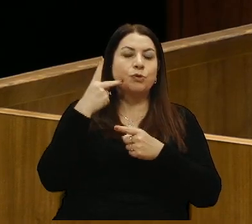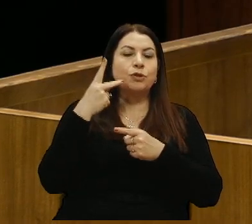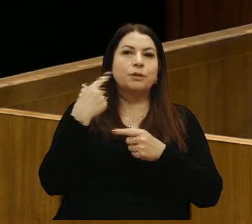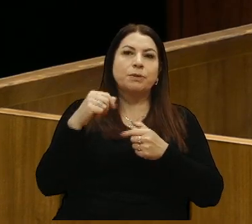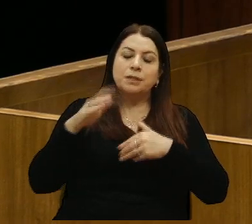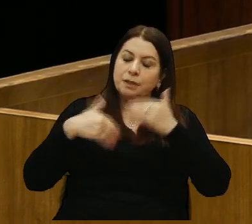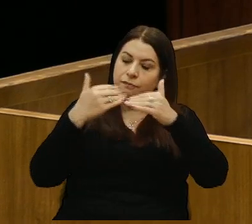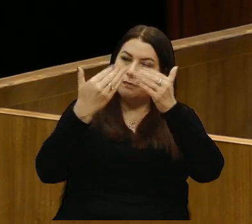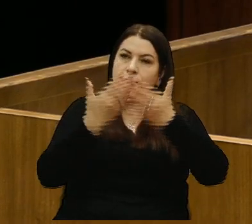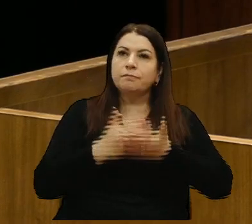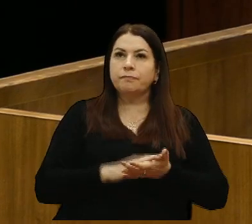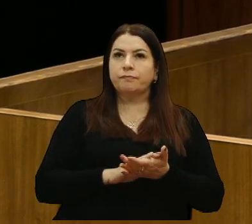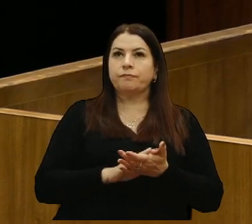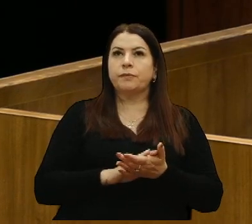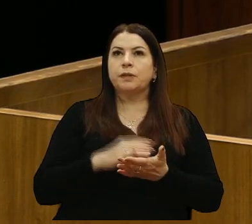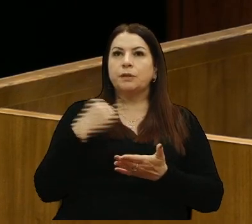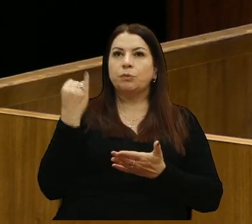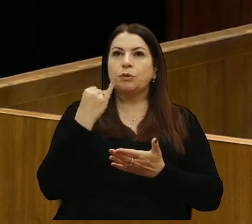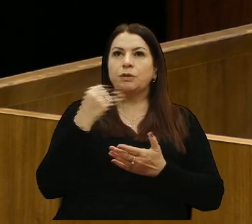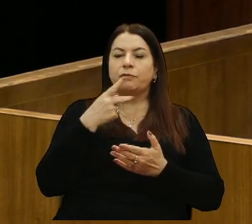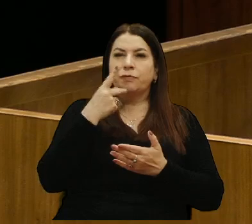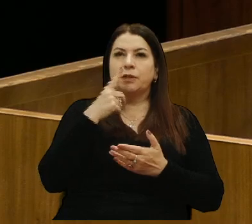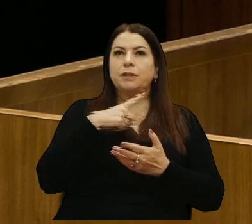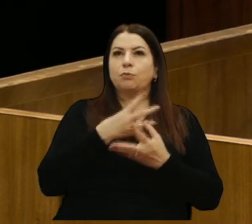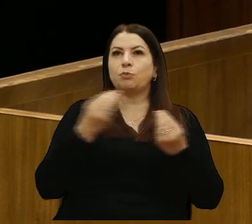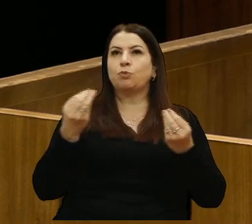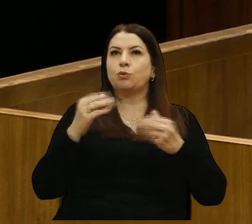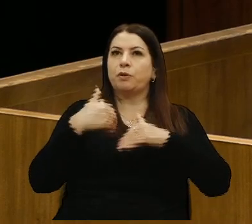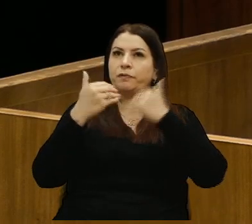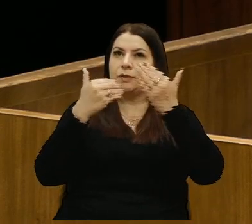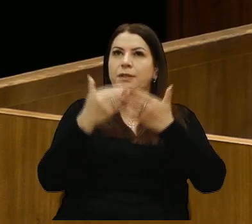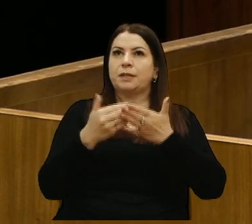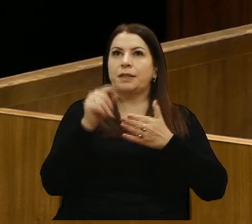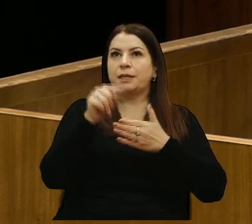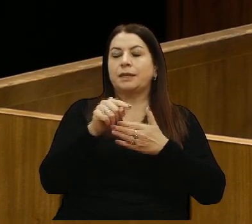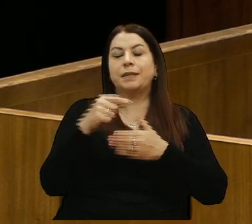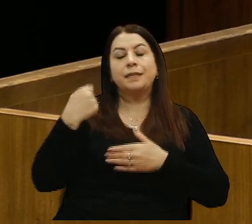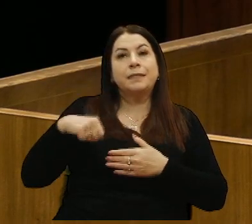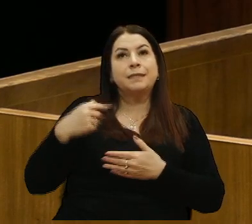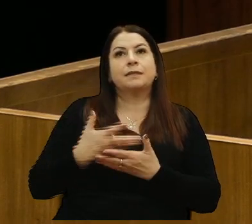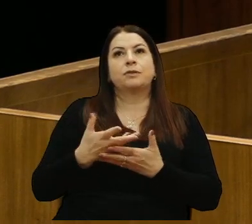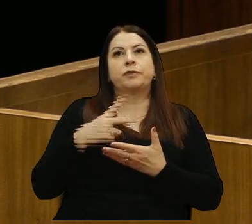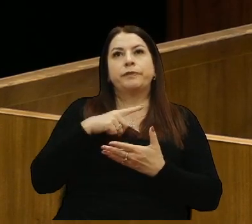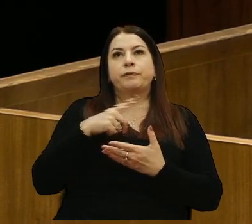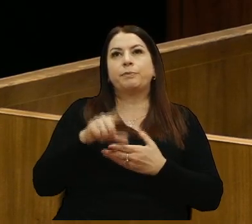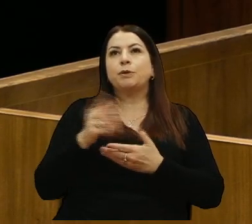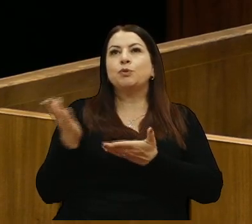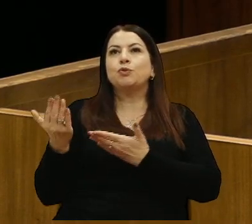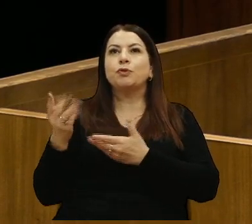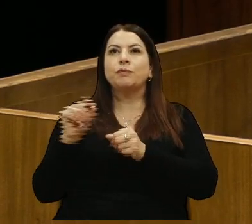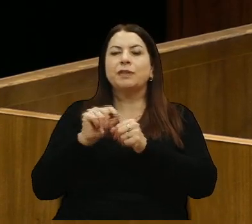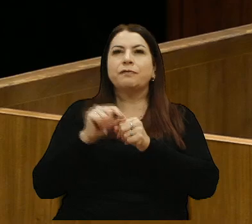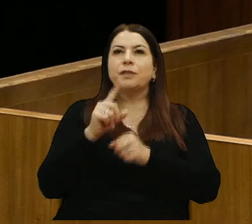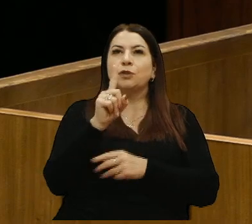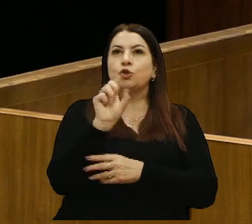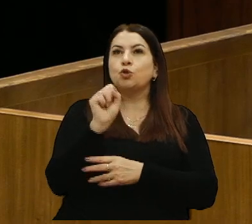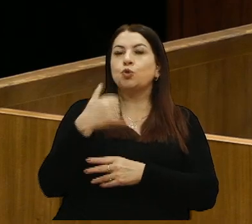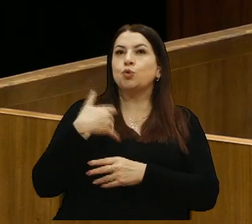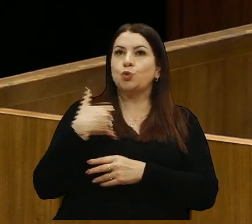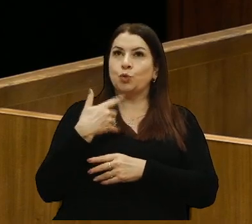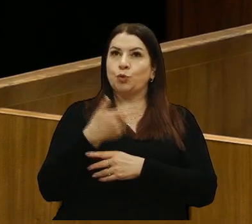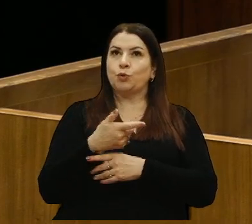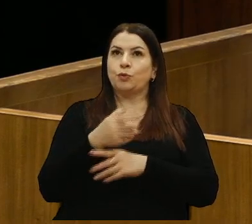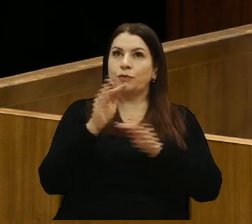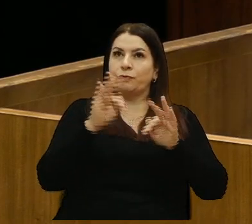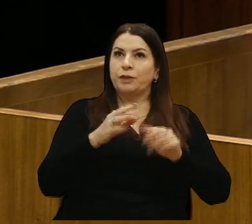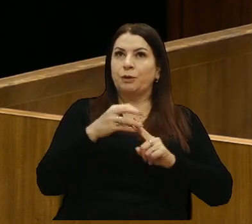precisam avançar. É importante dizer que temos muito a avançar e essa necessidade ela fica para aqueles jovens que fazem 18 anos e quando eles deixam de